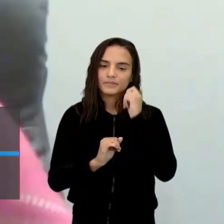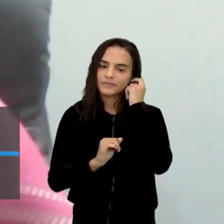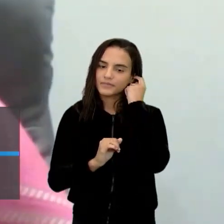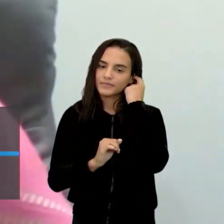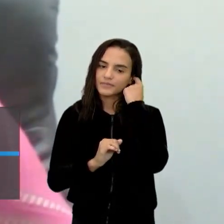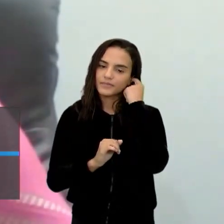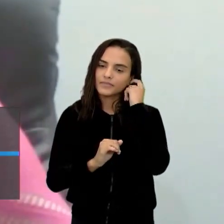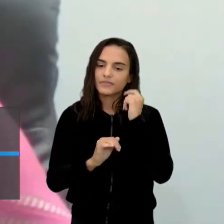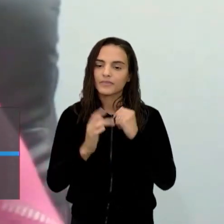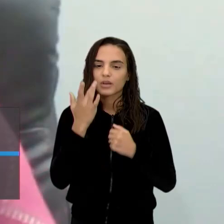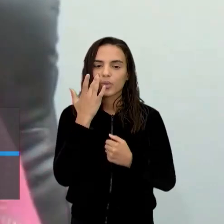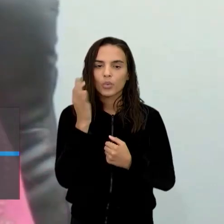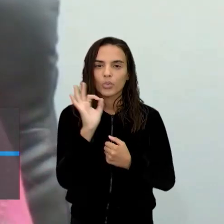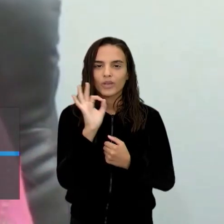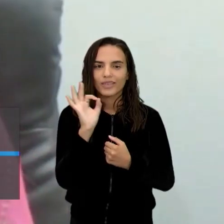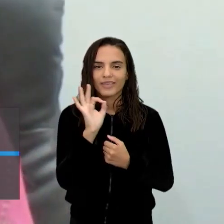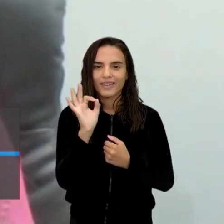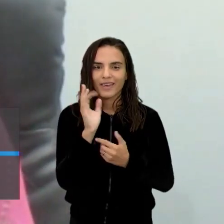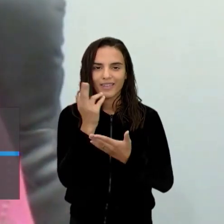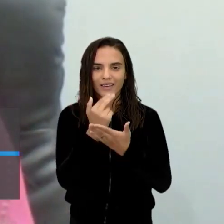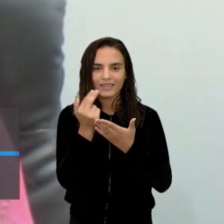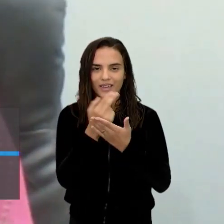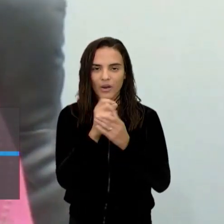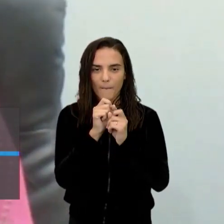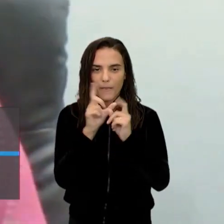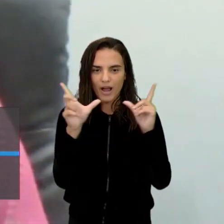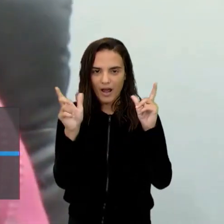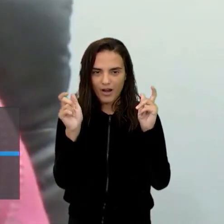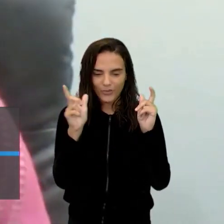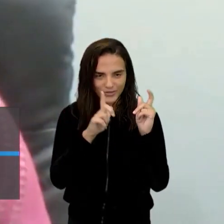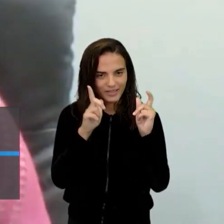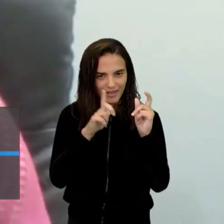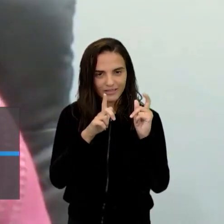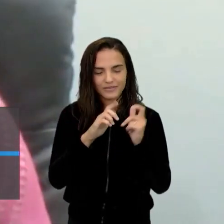Não sei se o pessoal consegue estar projetando, está dando para ver?